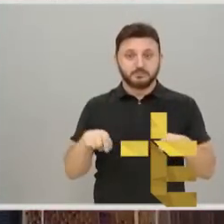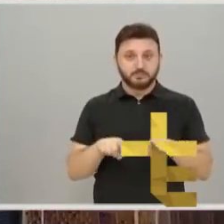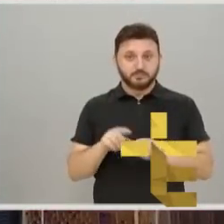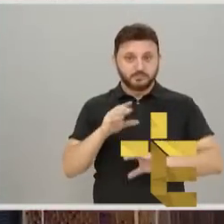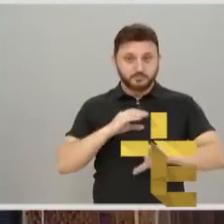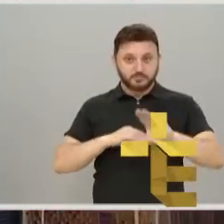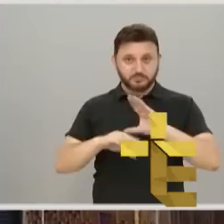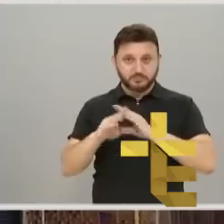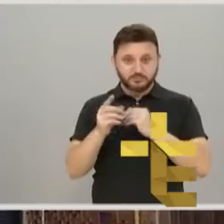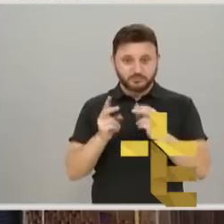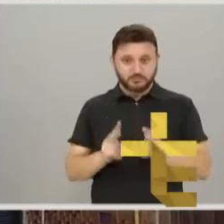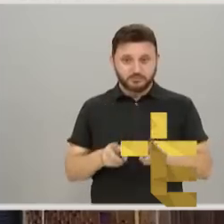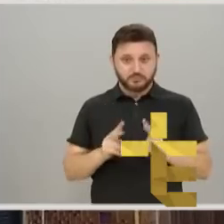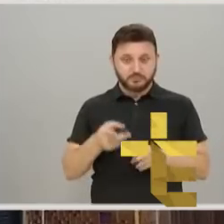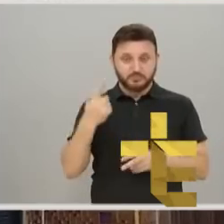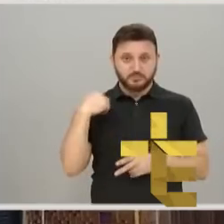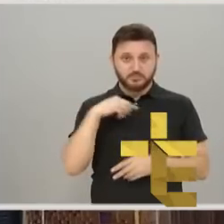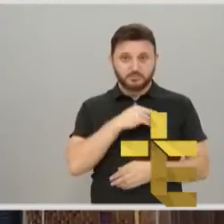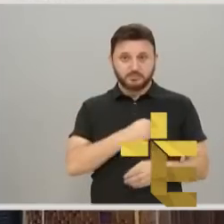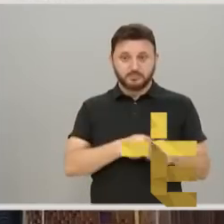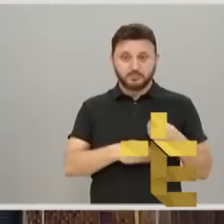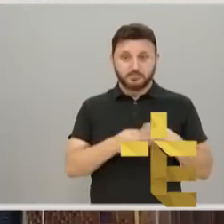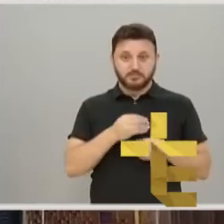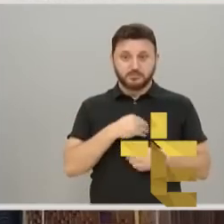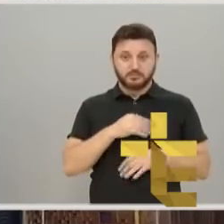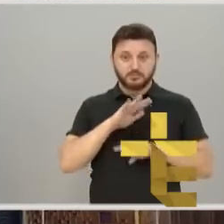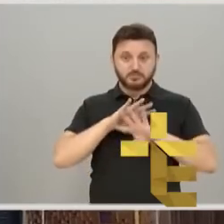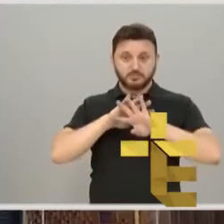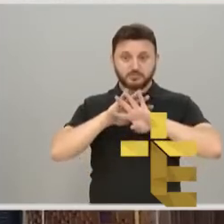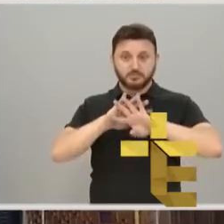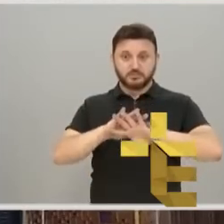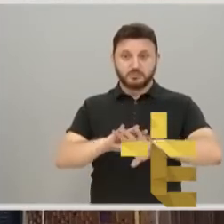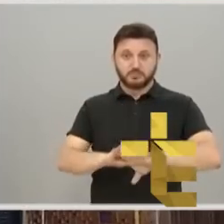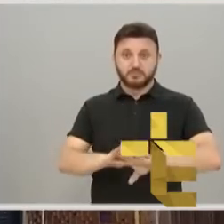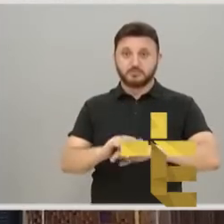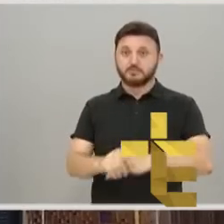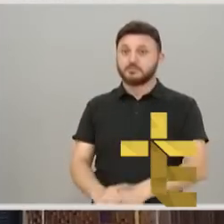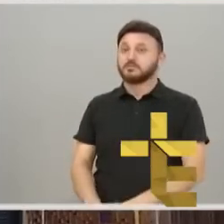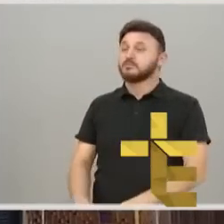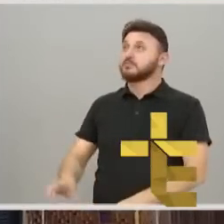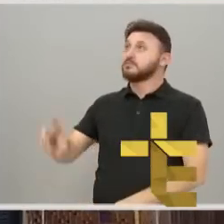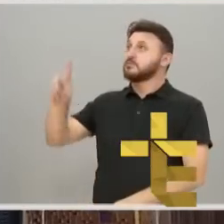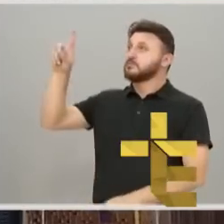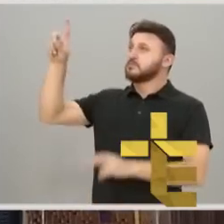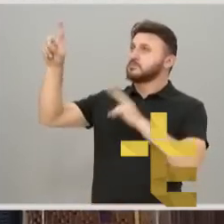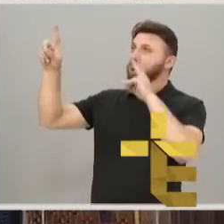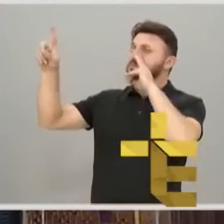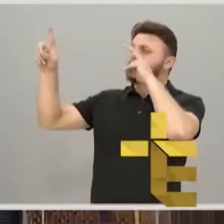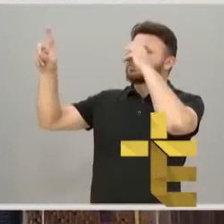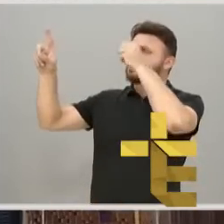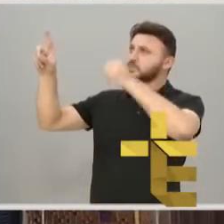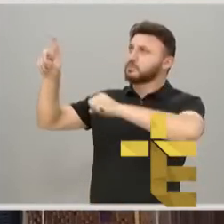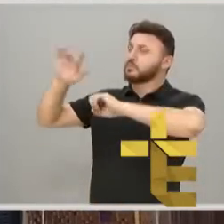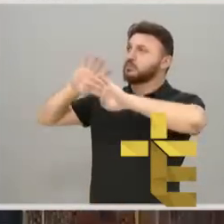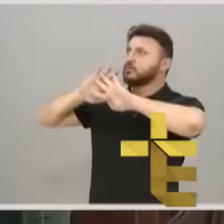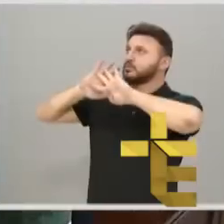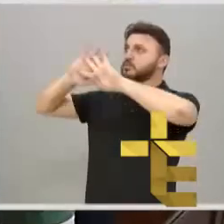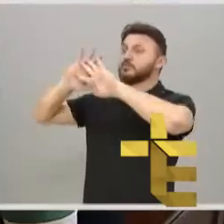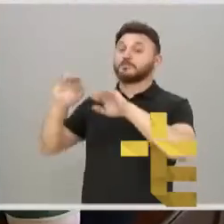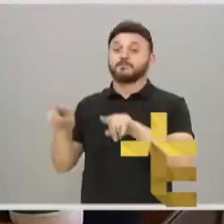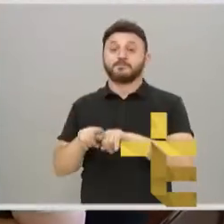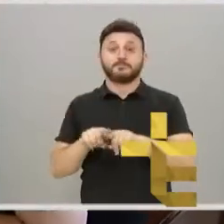Continua, confessemos os nossos pecados. Confesso a Deus Todo-Poderoso e